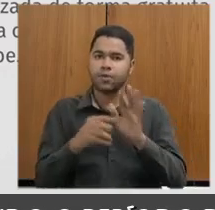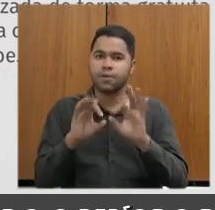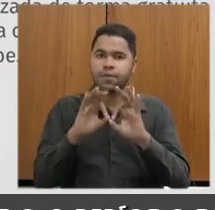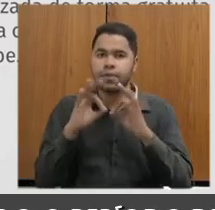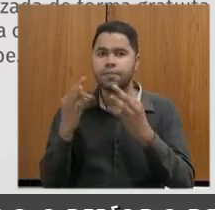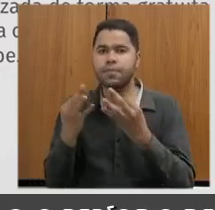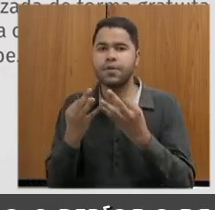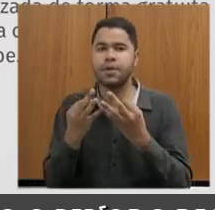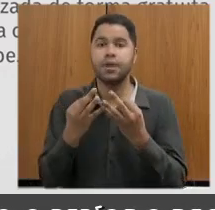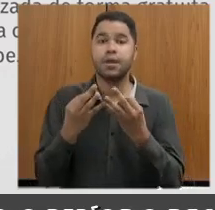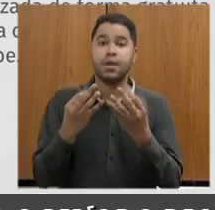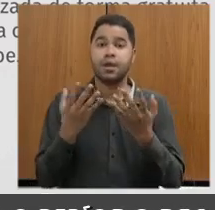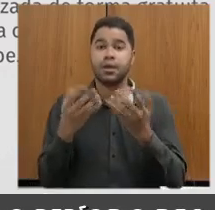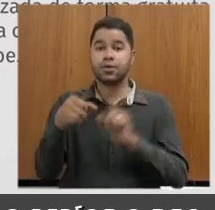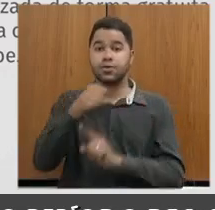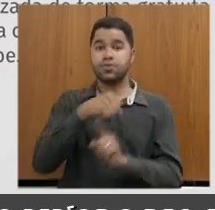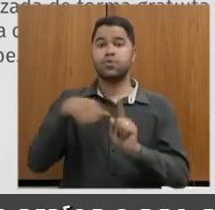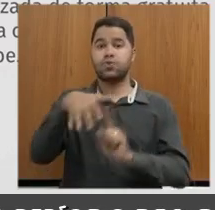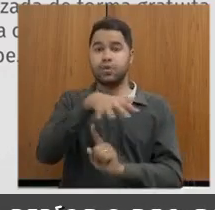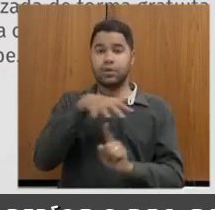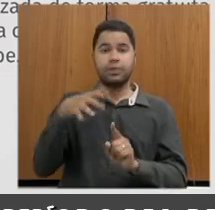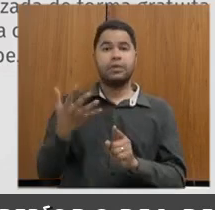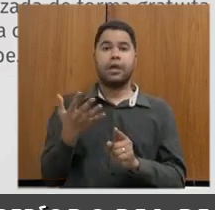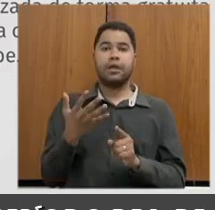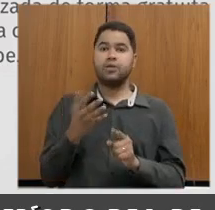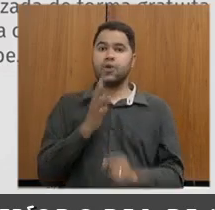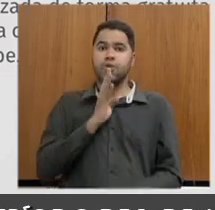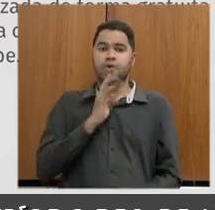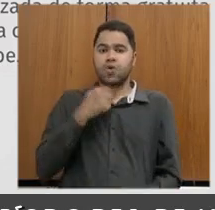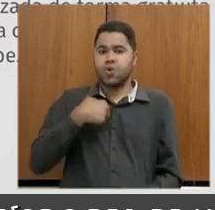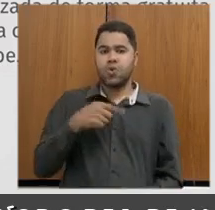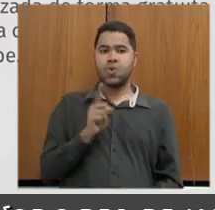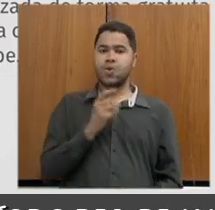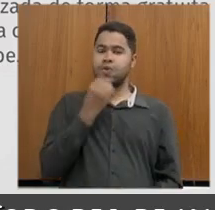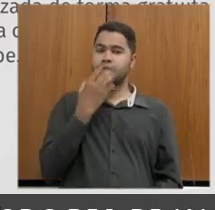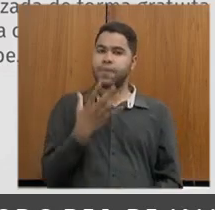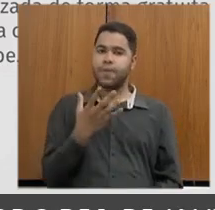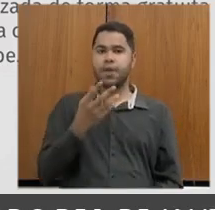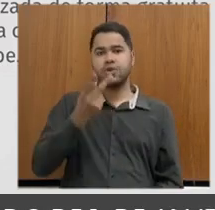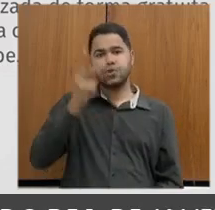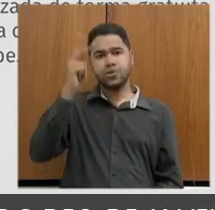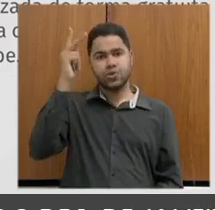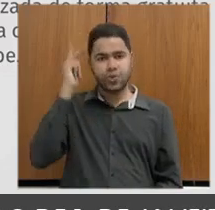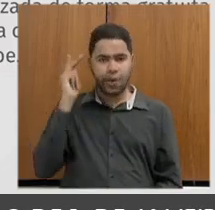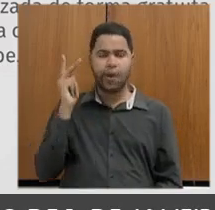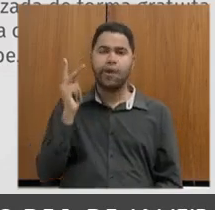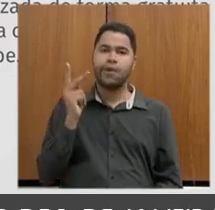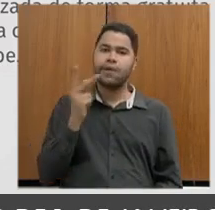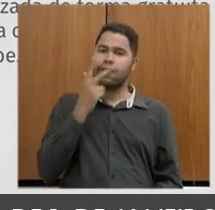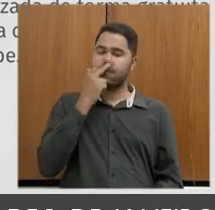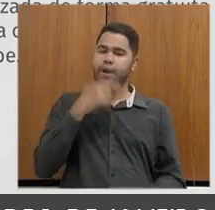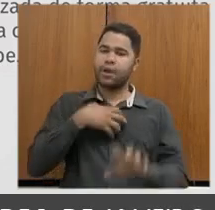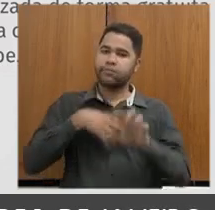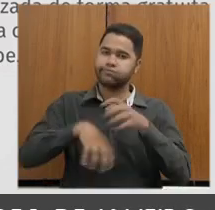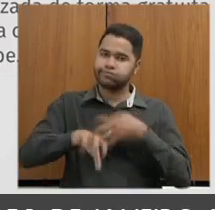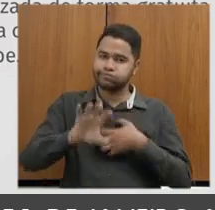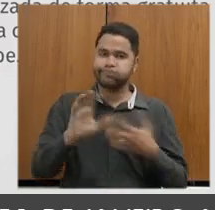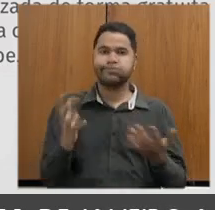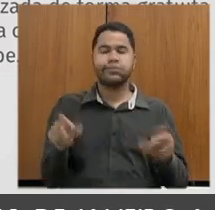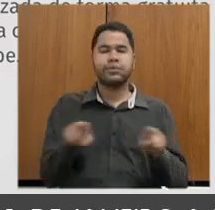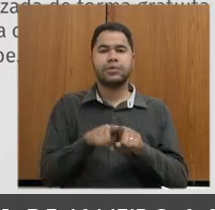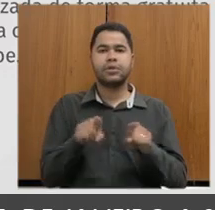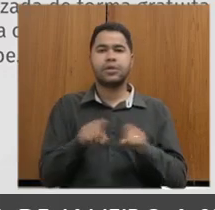sociedade e mostrar para aqueles é que às vezes não conhece tão bem um pouquinho da nossa história Extra simpatia isso traz